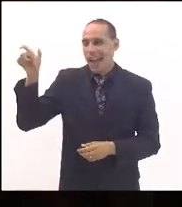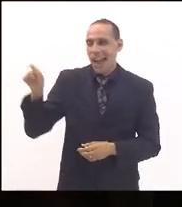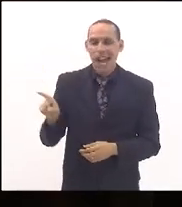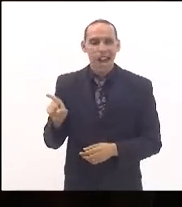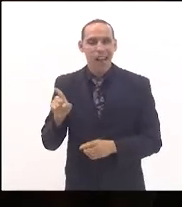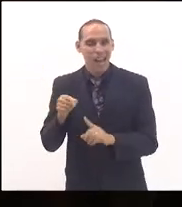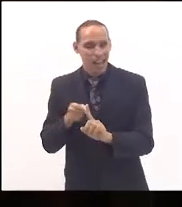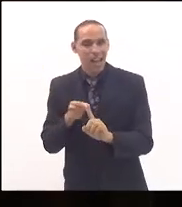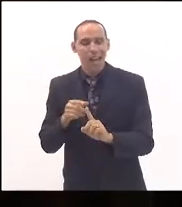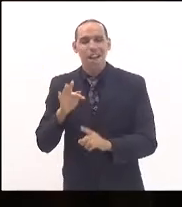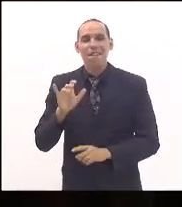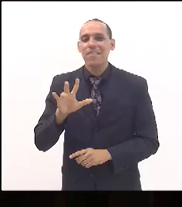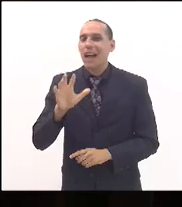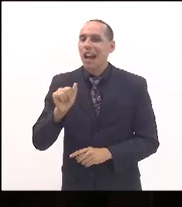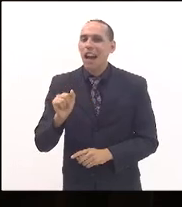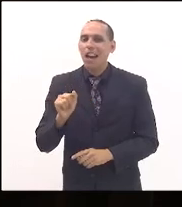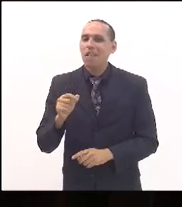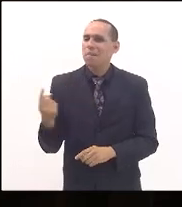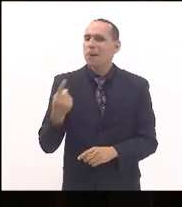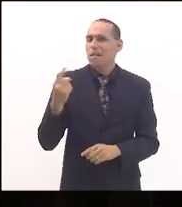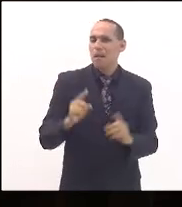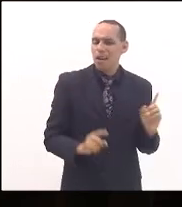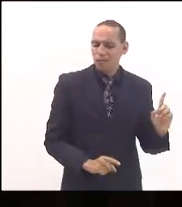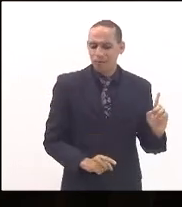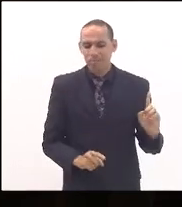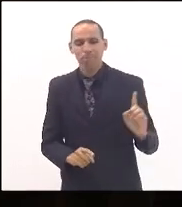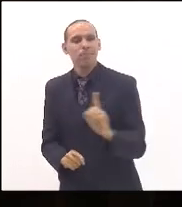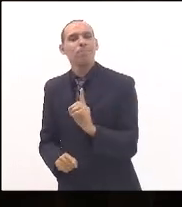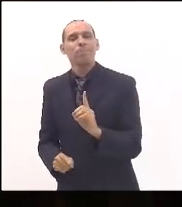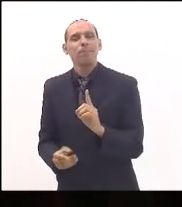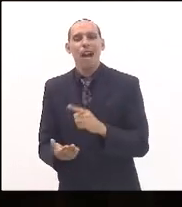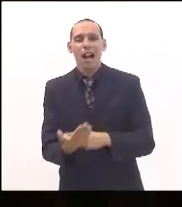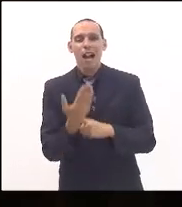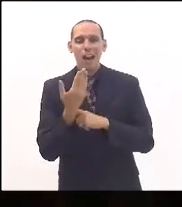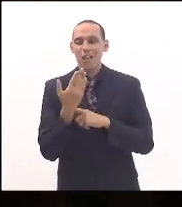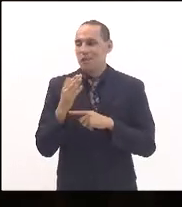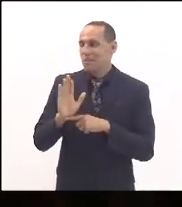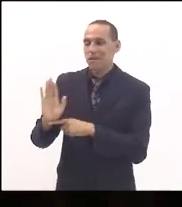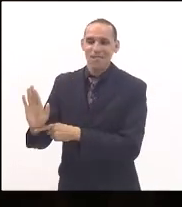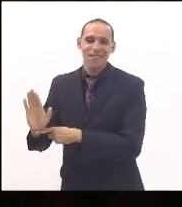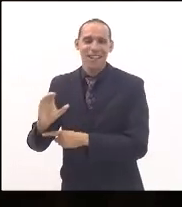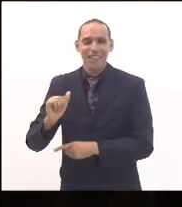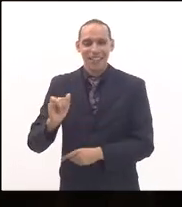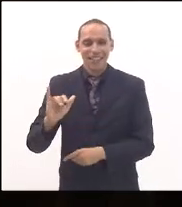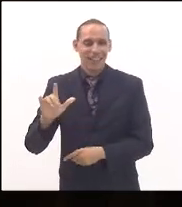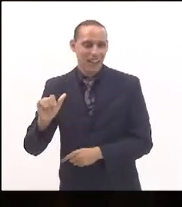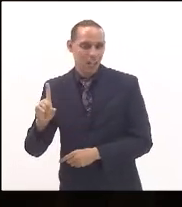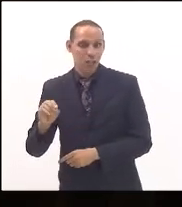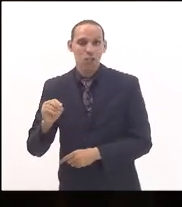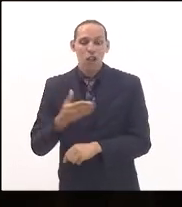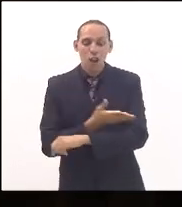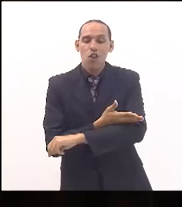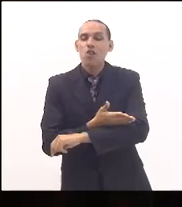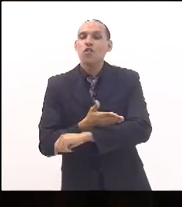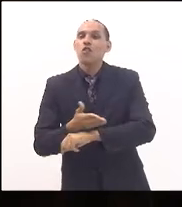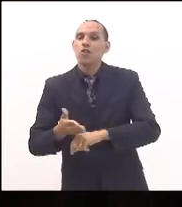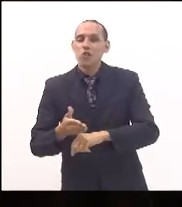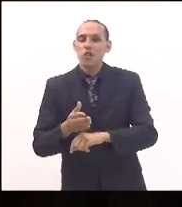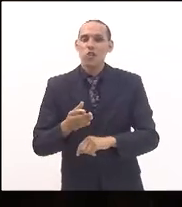Flavinha foi a primeira se colocar à disposição em nos ajudar que ia se acostumar com